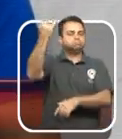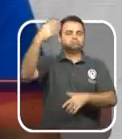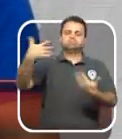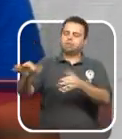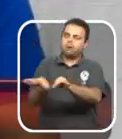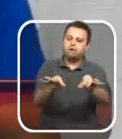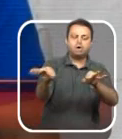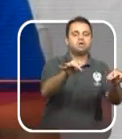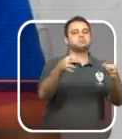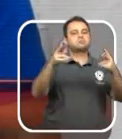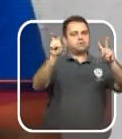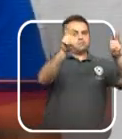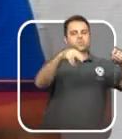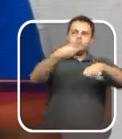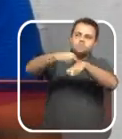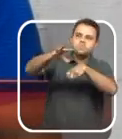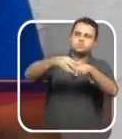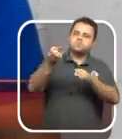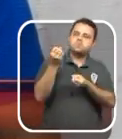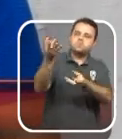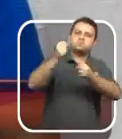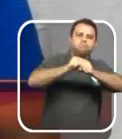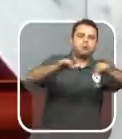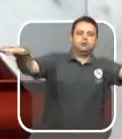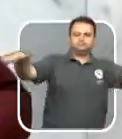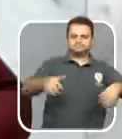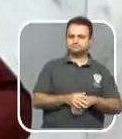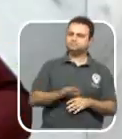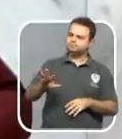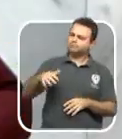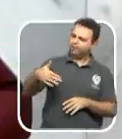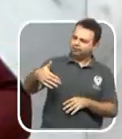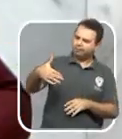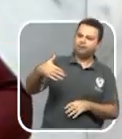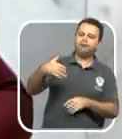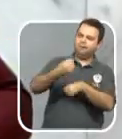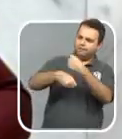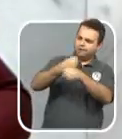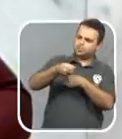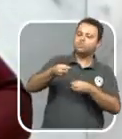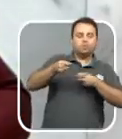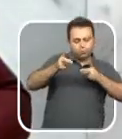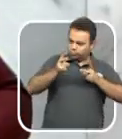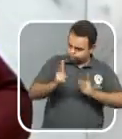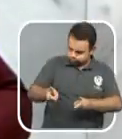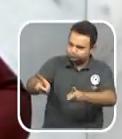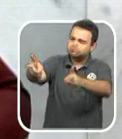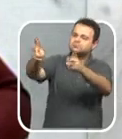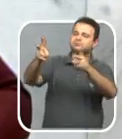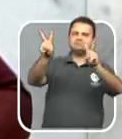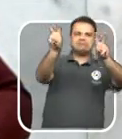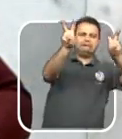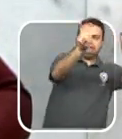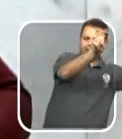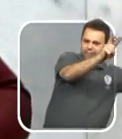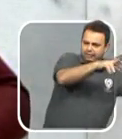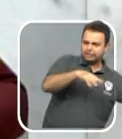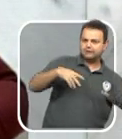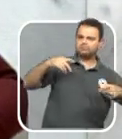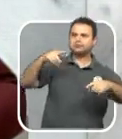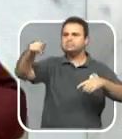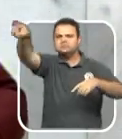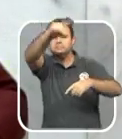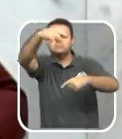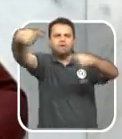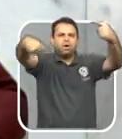participação importante também na discussão desses temas. Isso deve ser uma tendência, né, para os próximos anos, pegar temas abrangentes, temas que estão